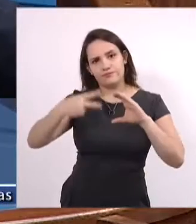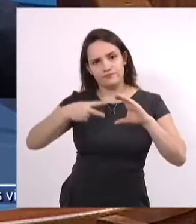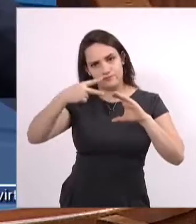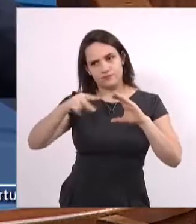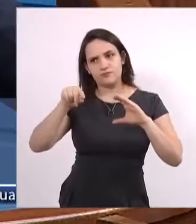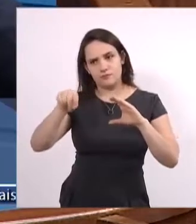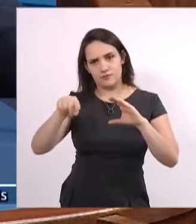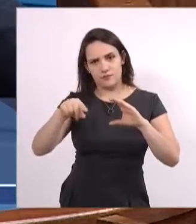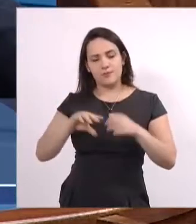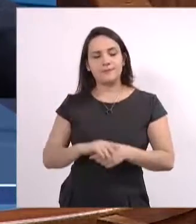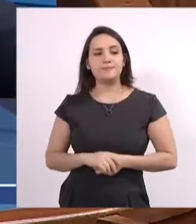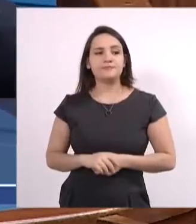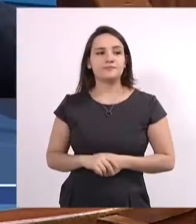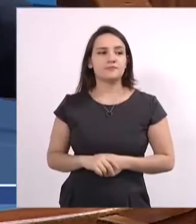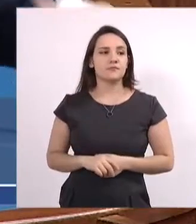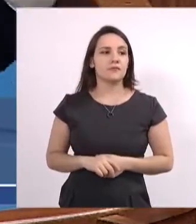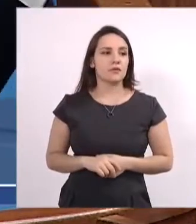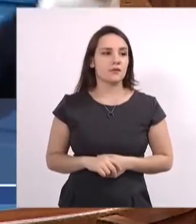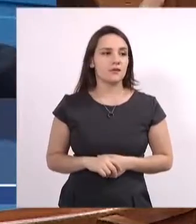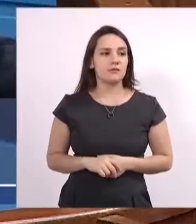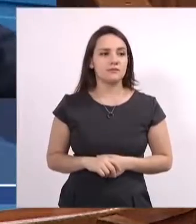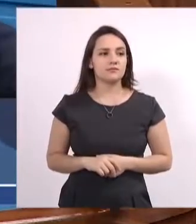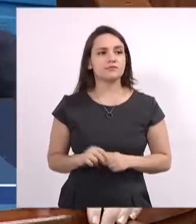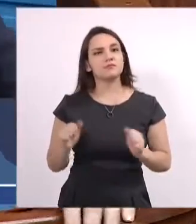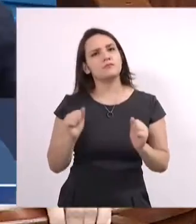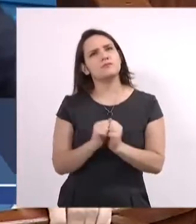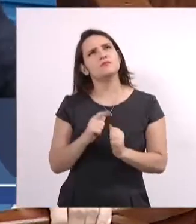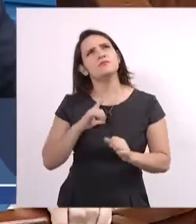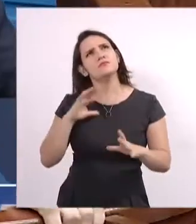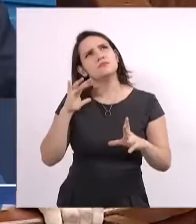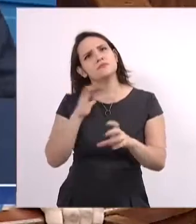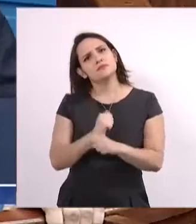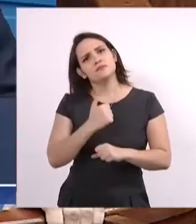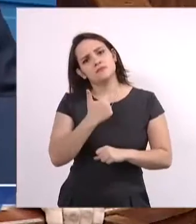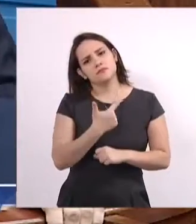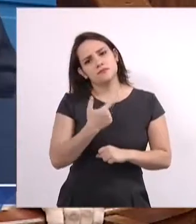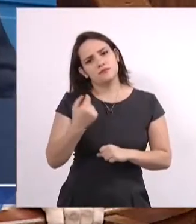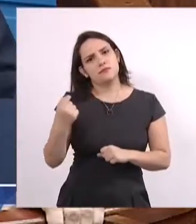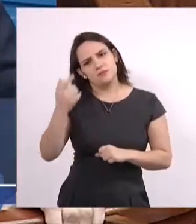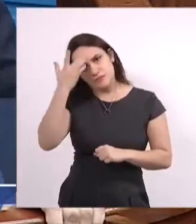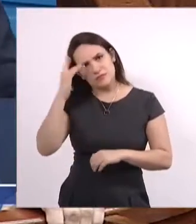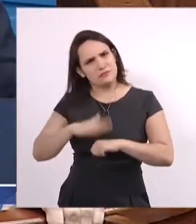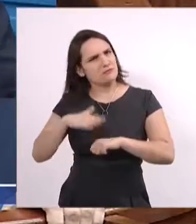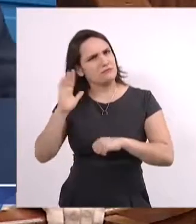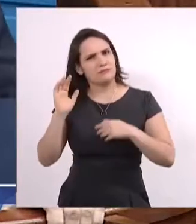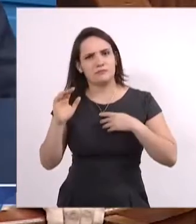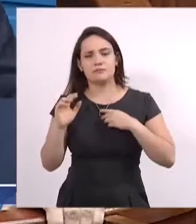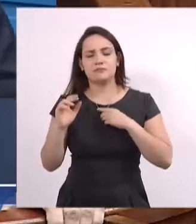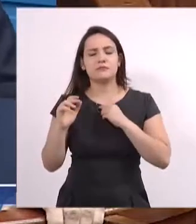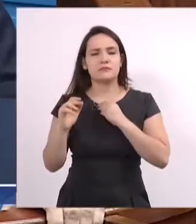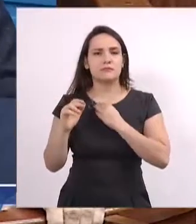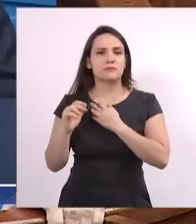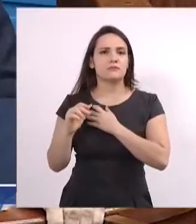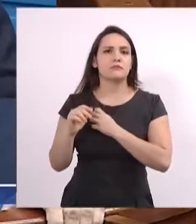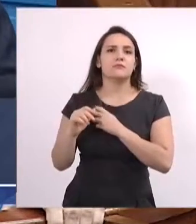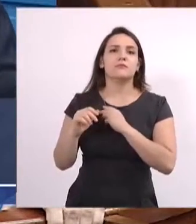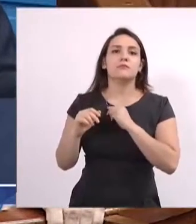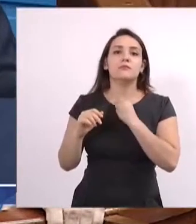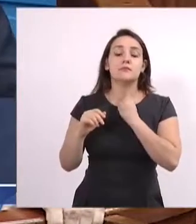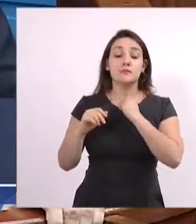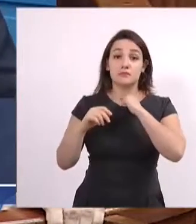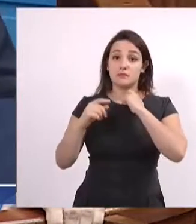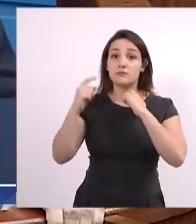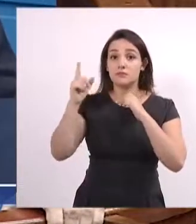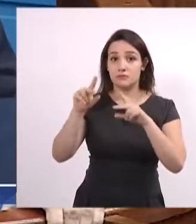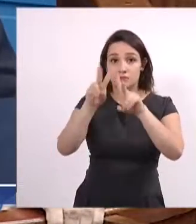de Dourados, com a presença de mais de 200 pessoas envolvidas na questão de doação